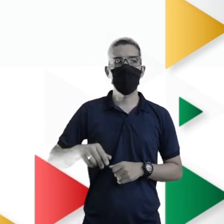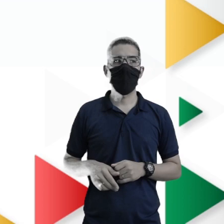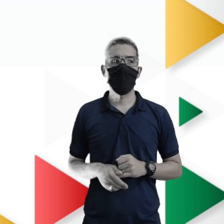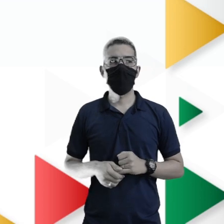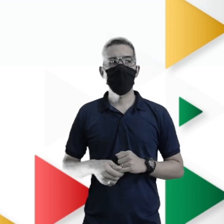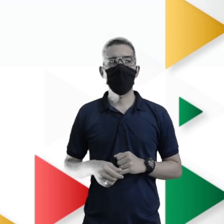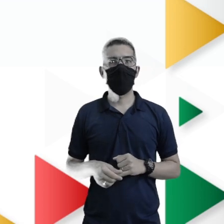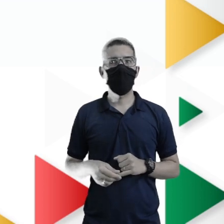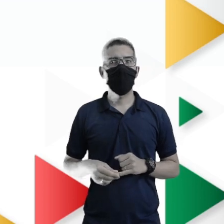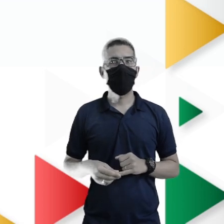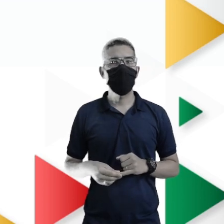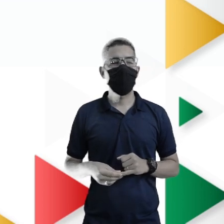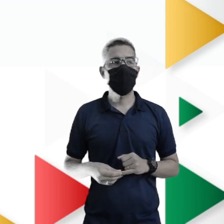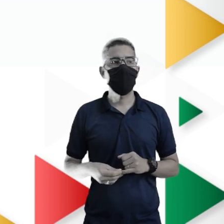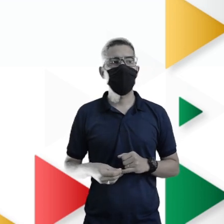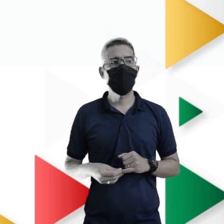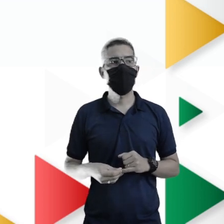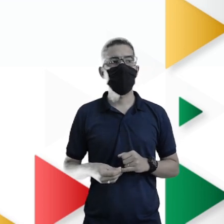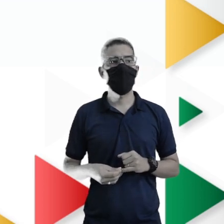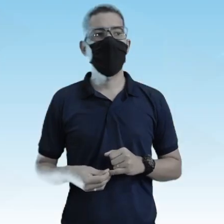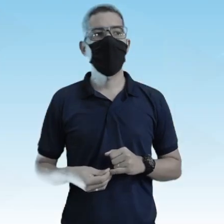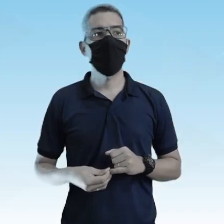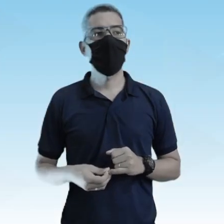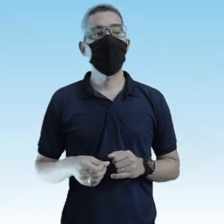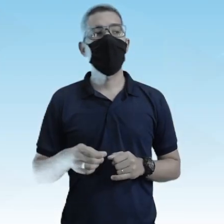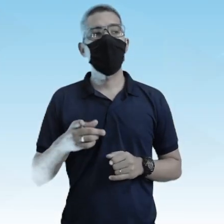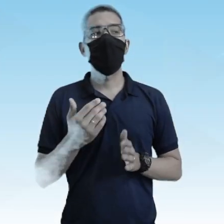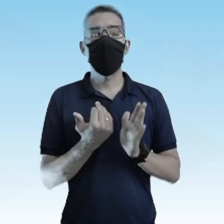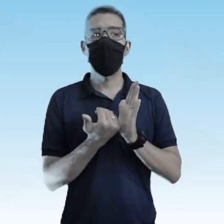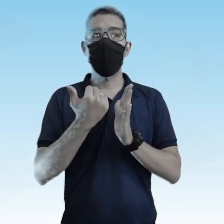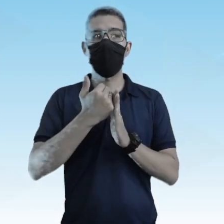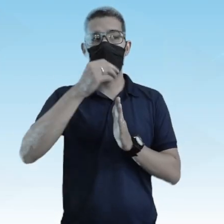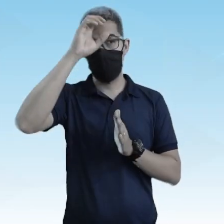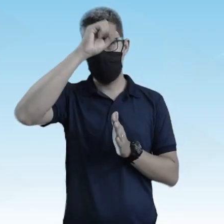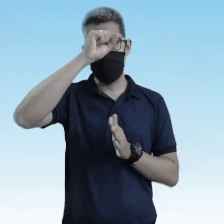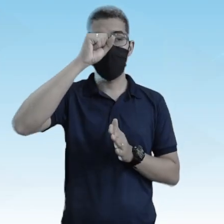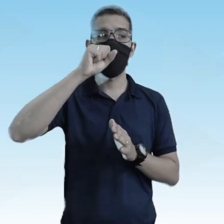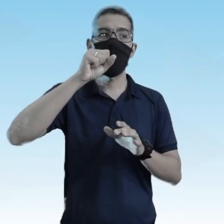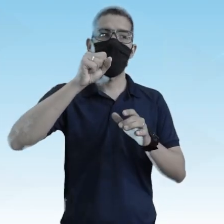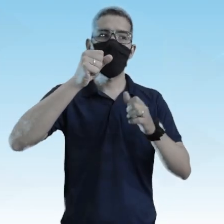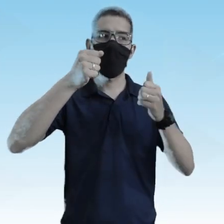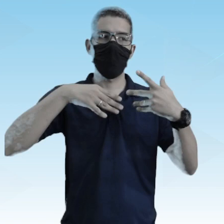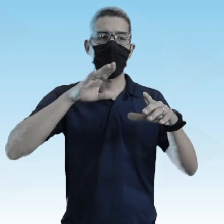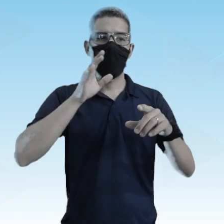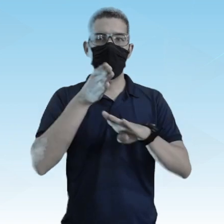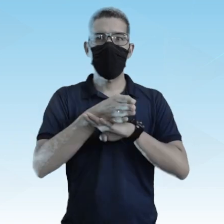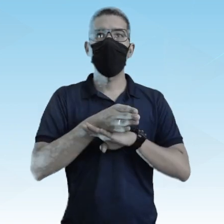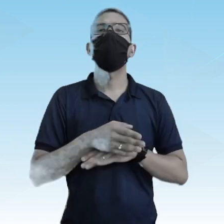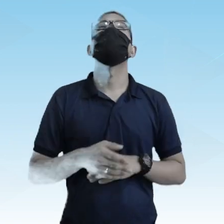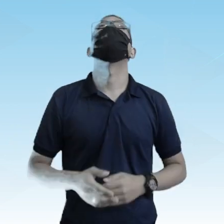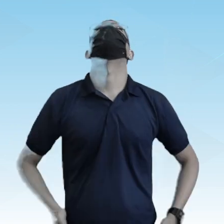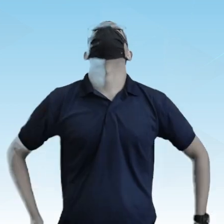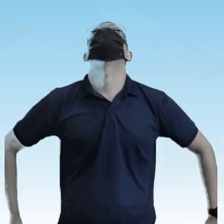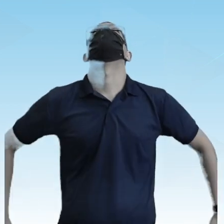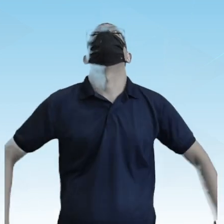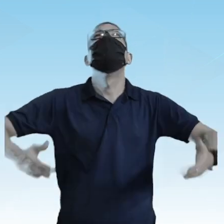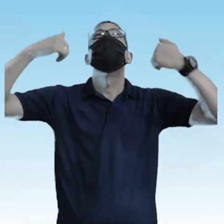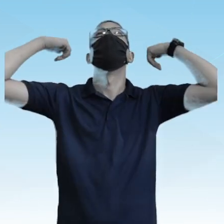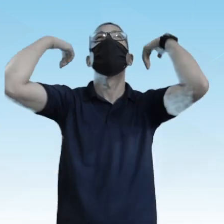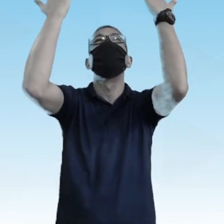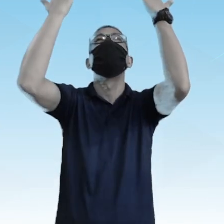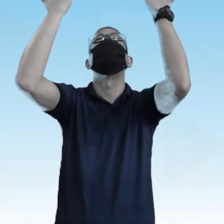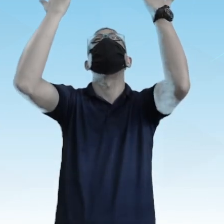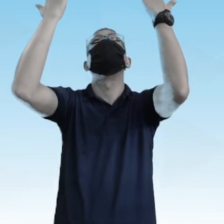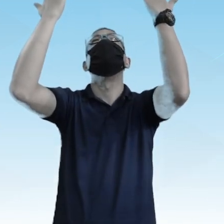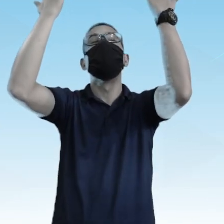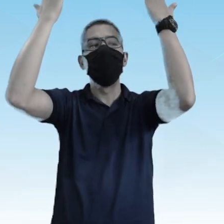também um pouquinho mais sobre ele para que você tenha acesso. Aponta a câmera do teu celular para esse quadradinho preto e branco aí